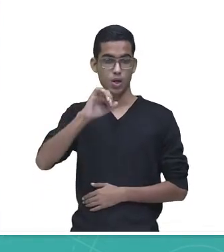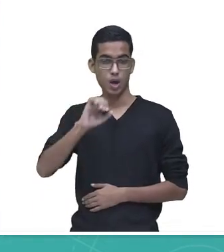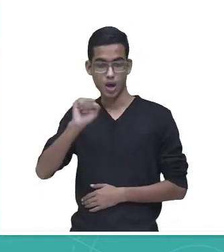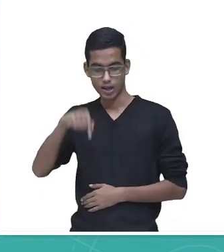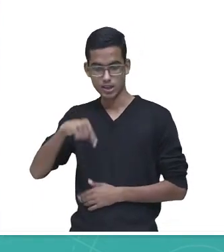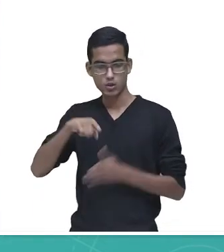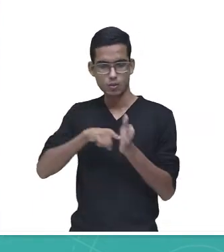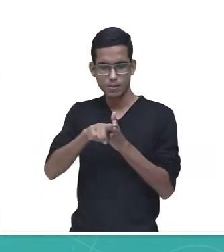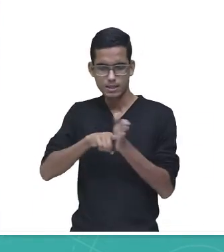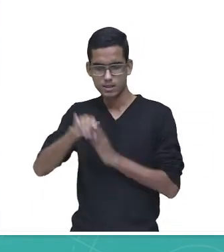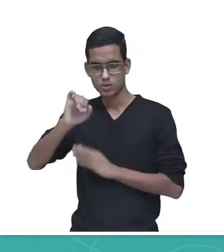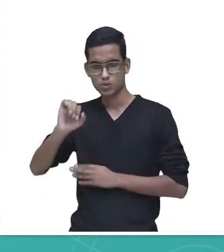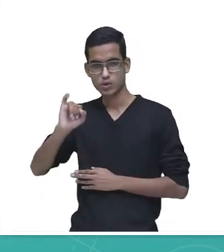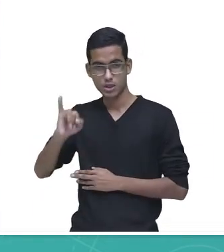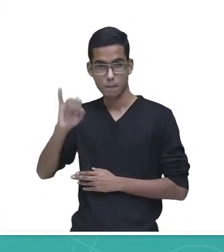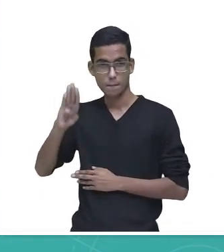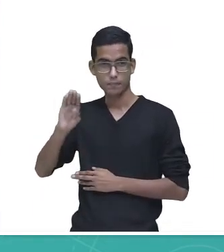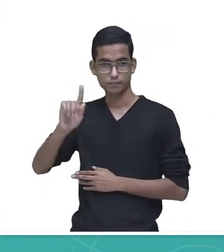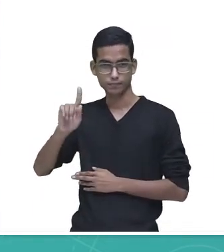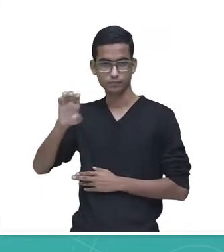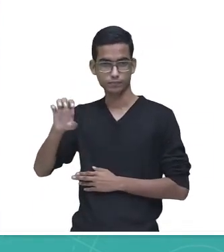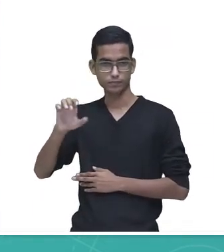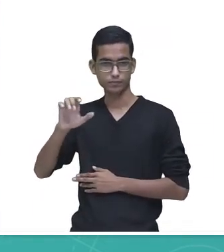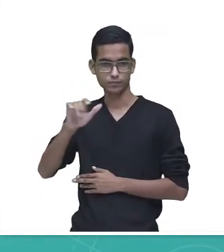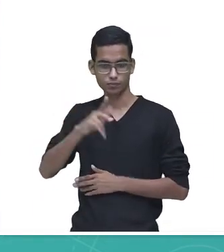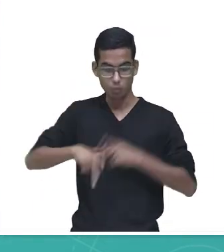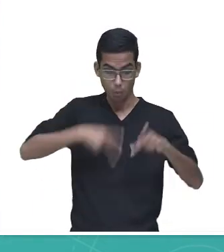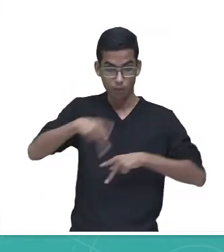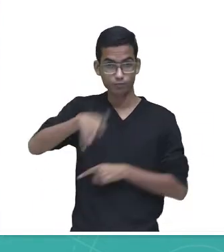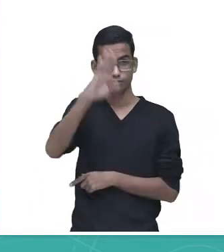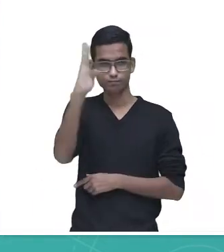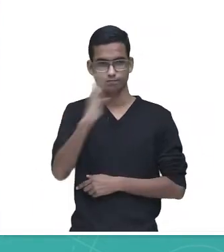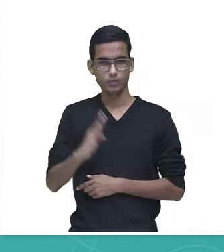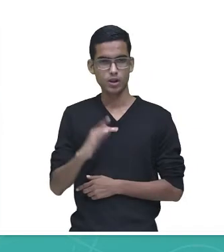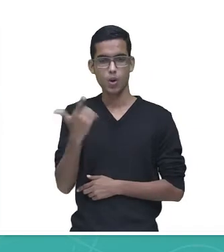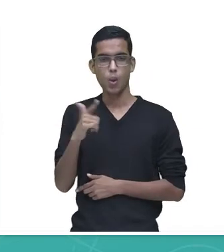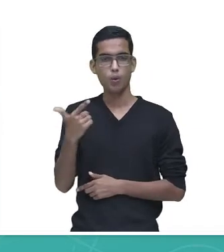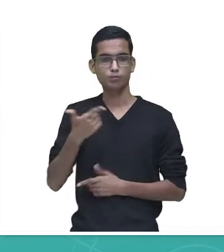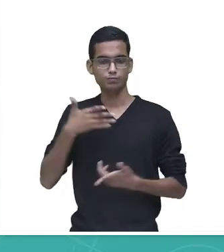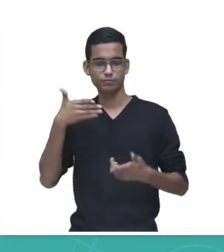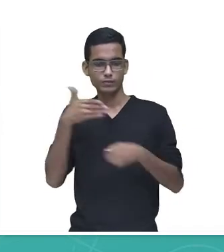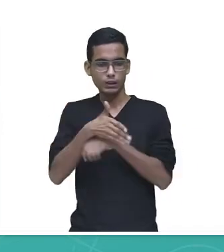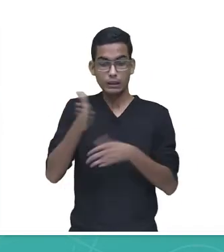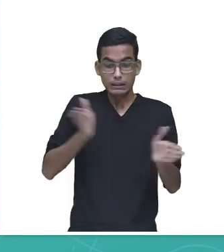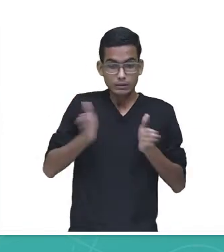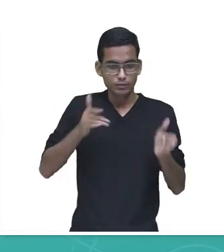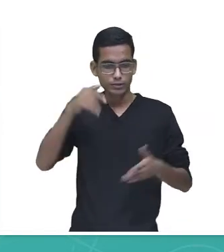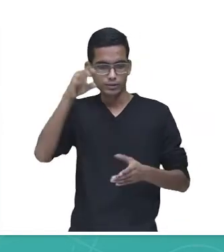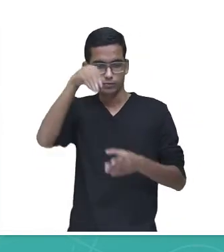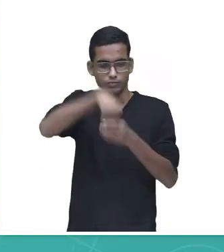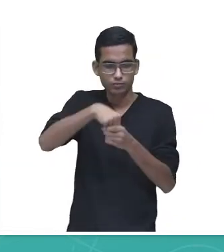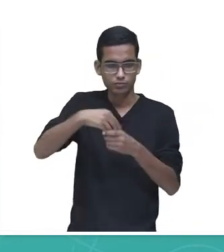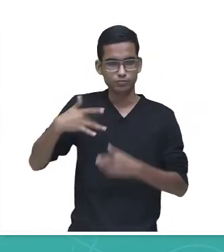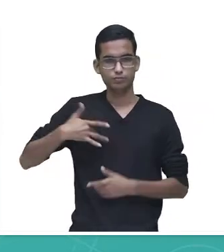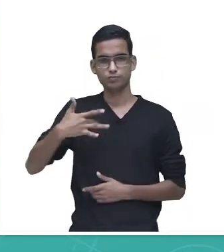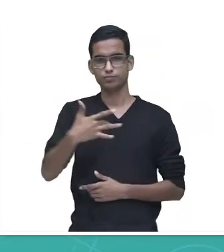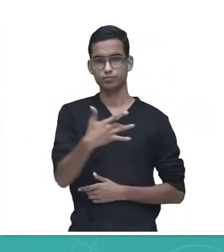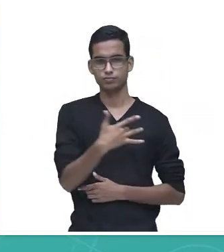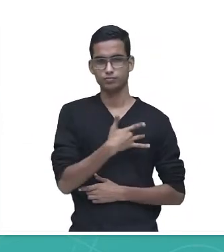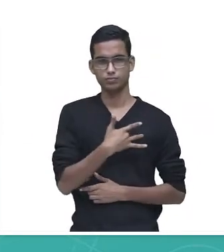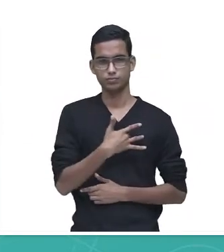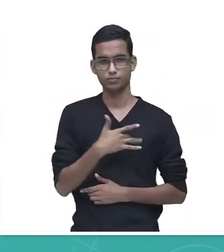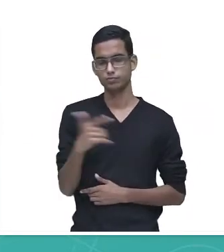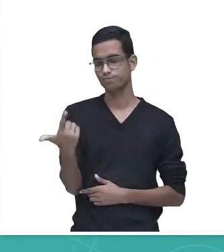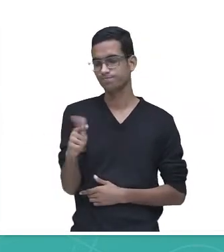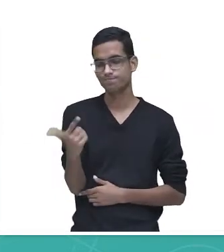a metade da população brasileira não tem acesso a serviços básicos de saúde, como, por exemplo, o serviço de